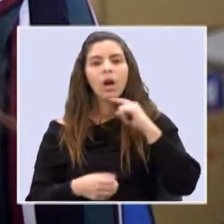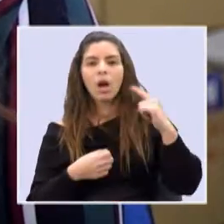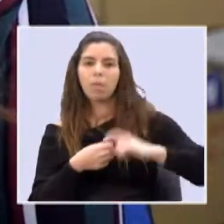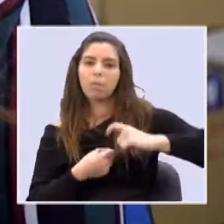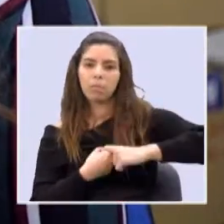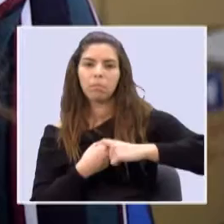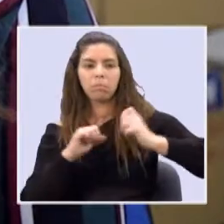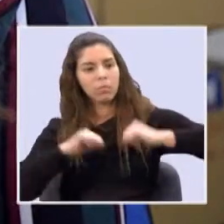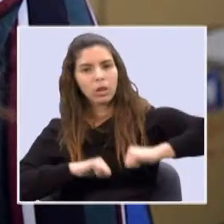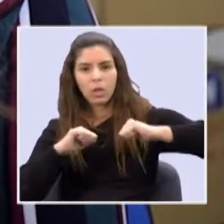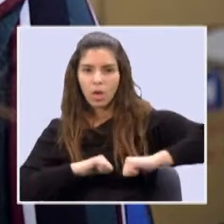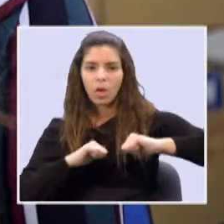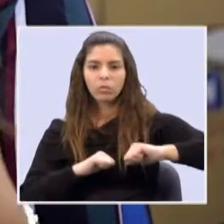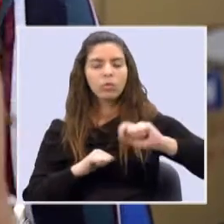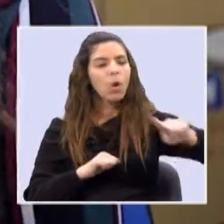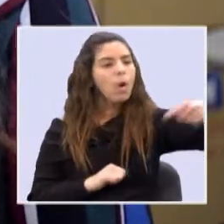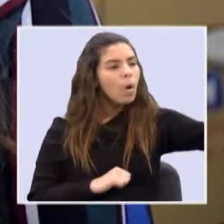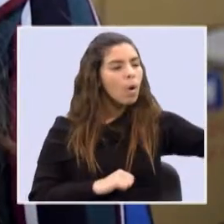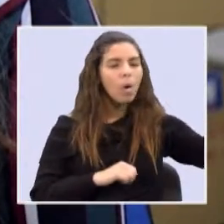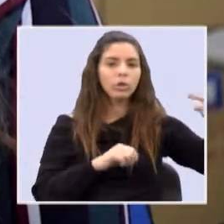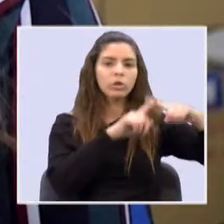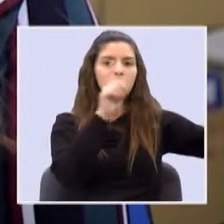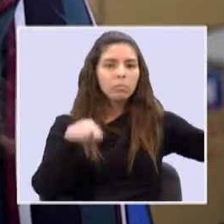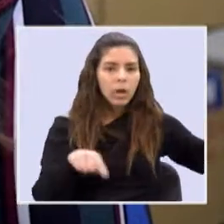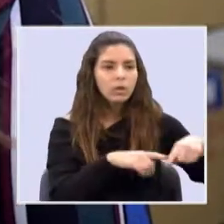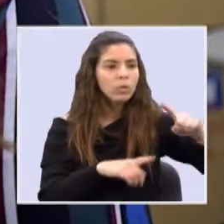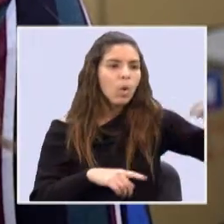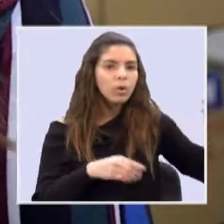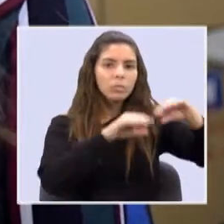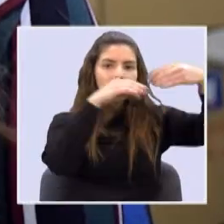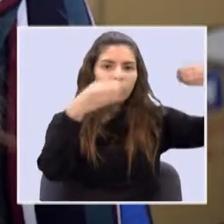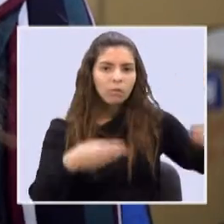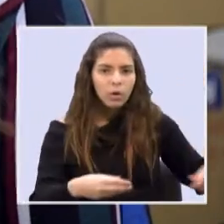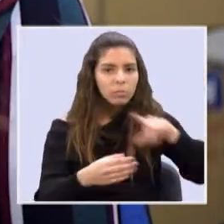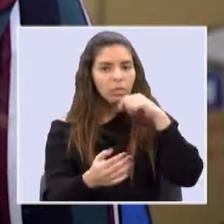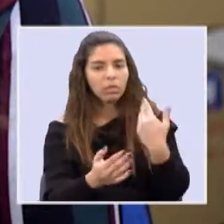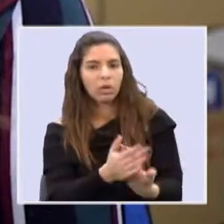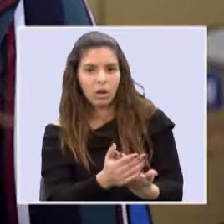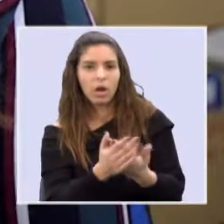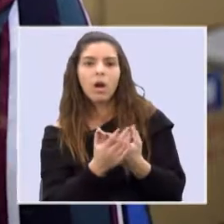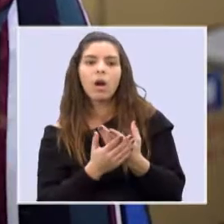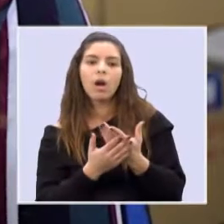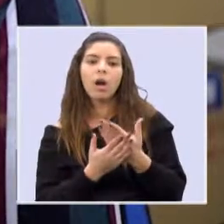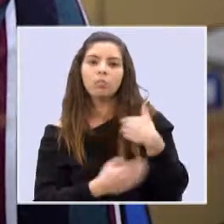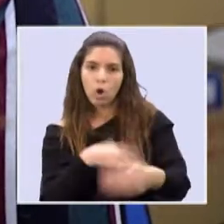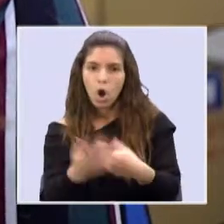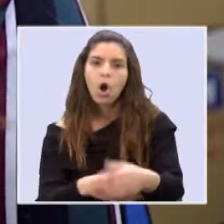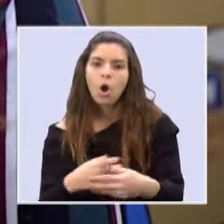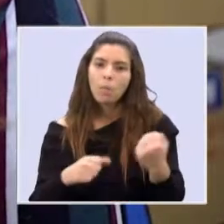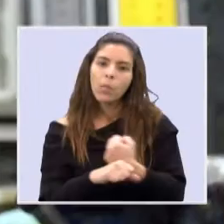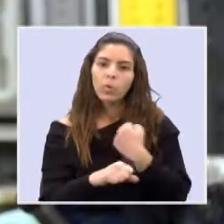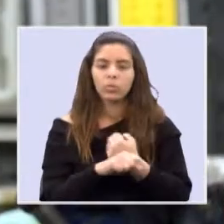desenvolvem parcerias com outras plataformas para conseguir resolver problemas de produção? Nós não